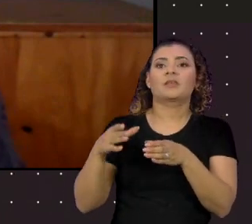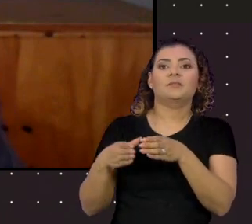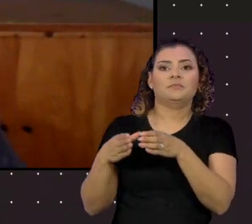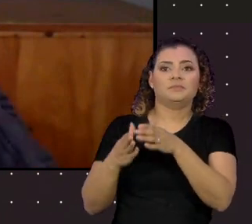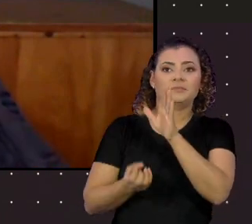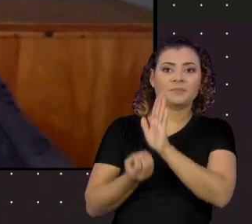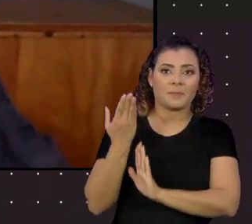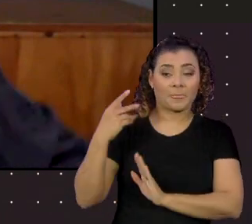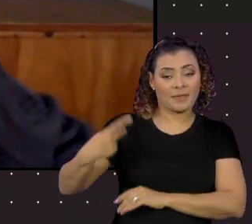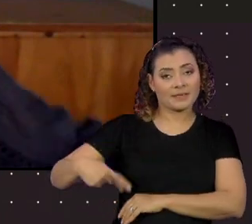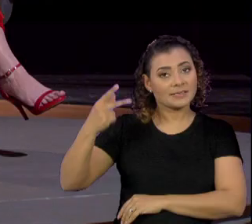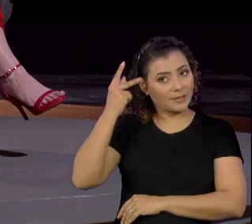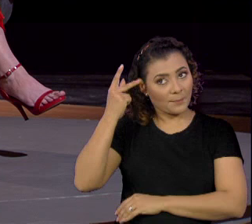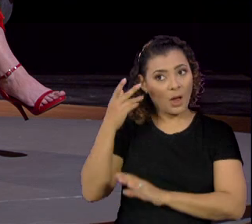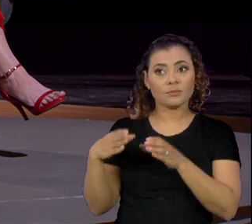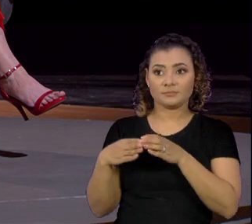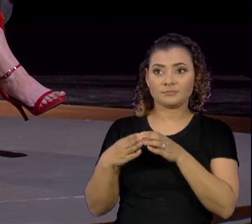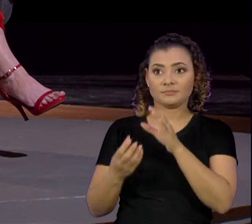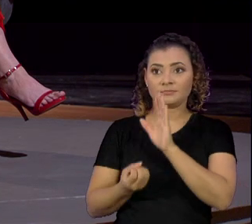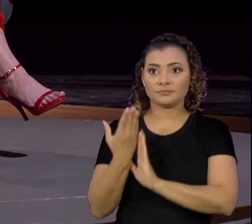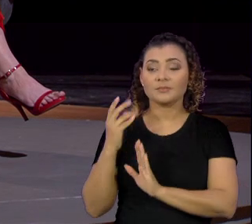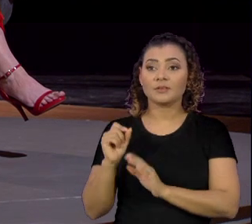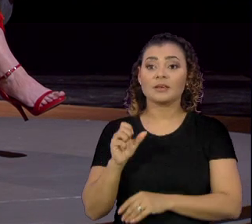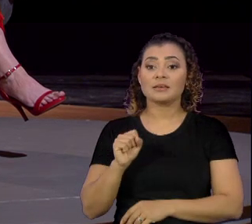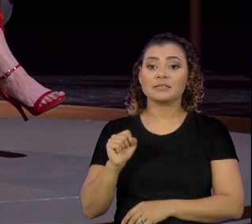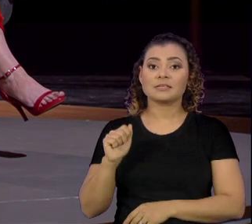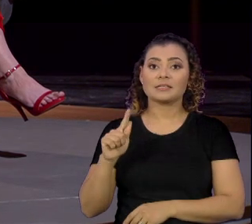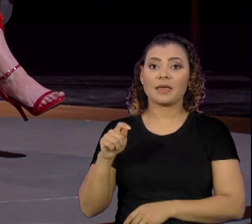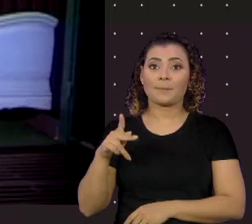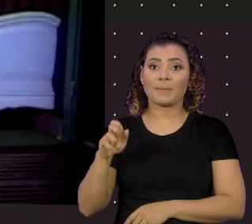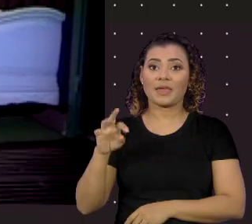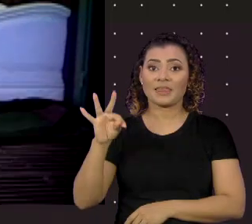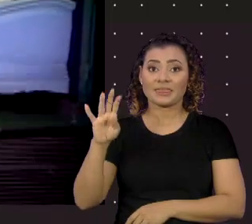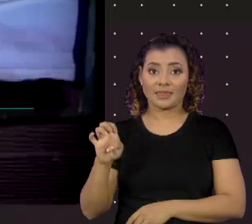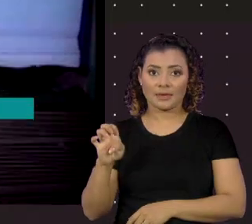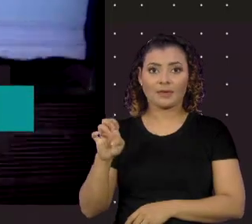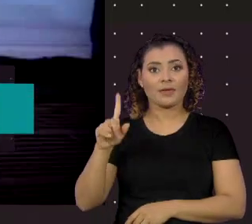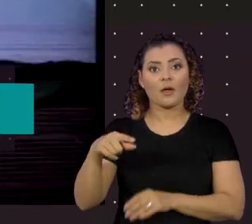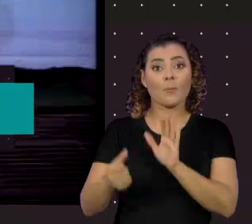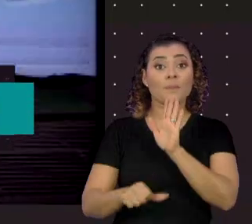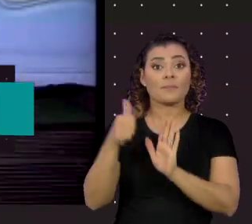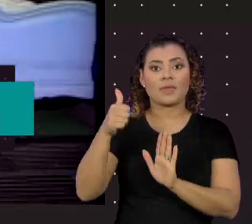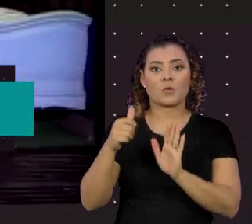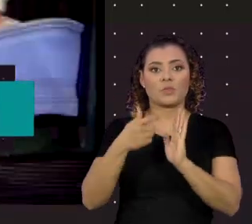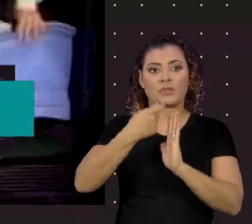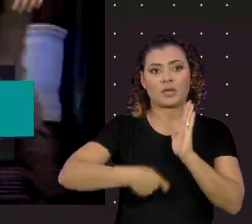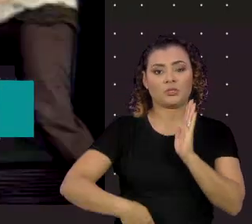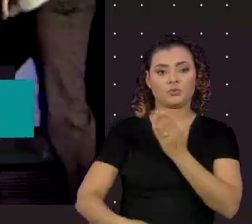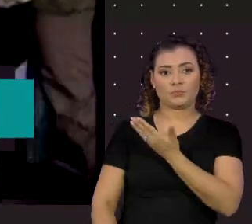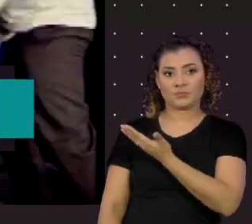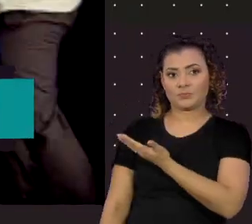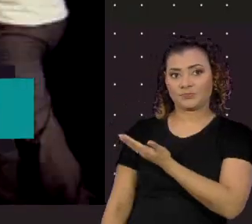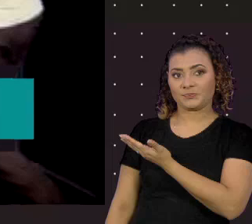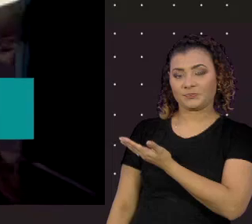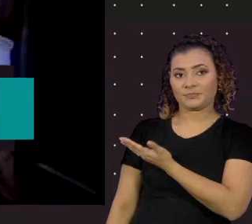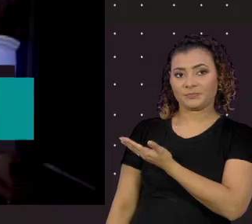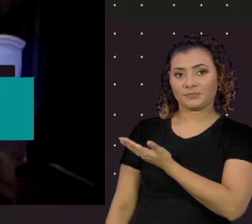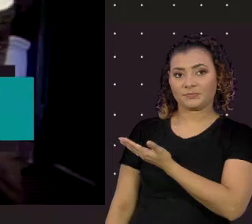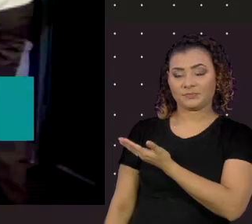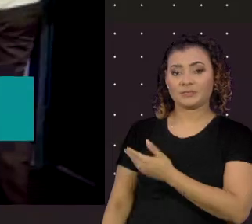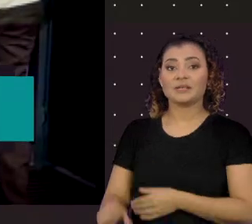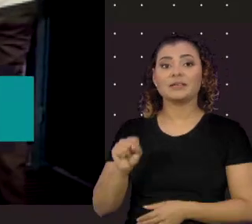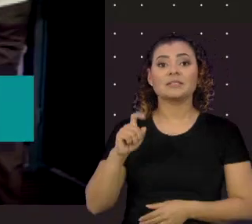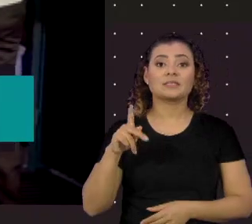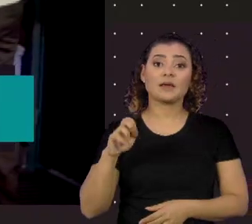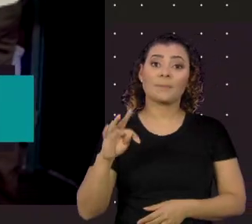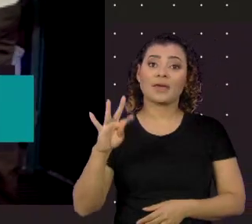foi fundada aqui em São Paulo, com A Serpente, com esse primeiro texto que a gente apresentou. A companhia sou eu, Yara de Novaes